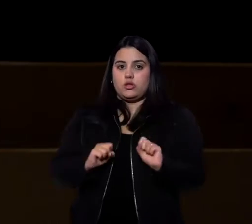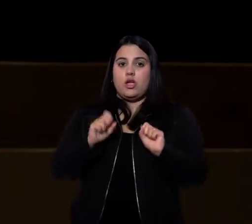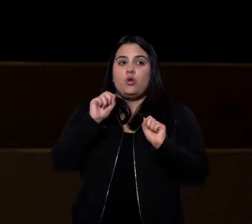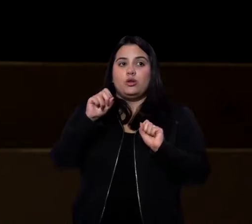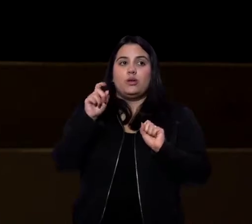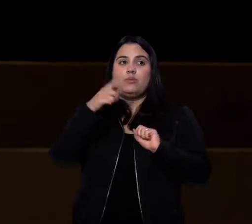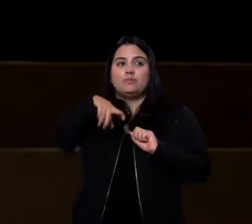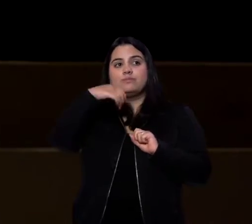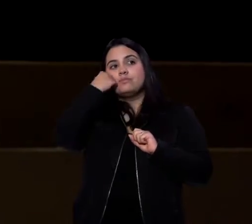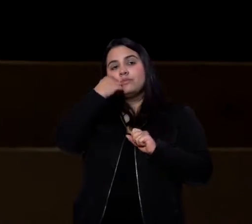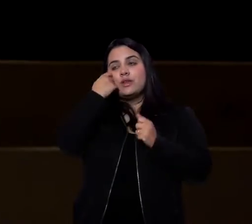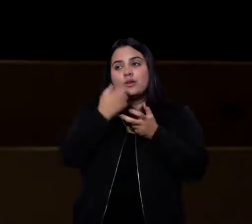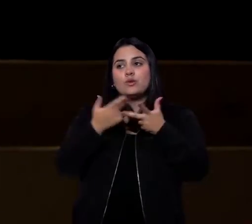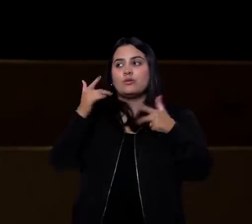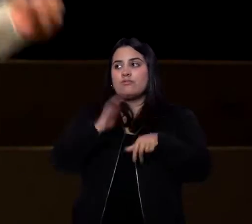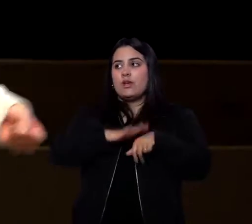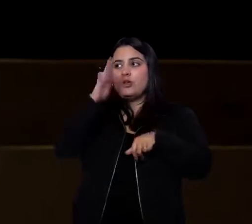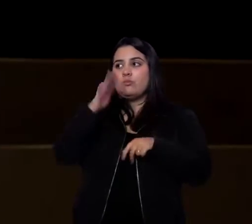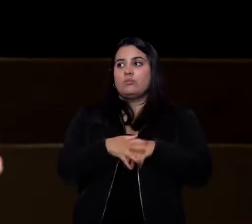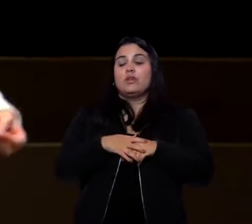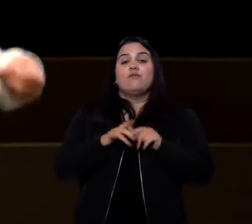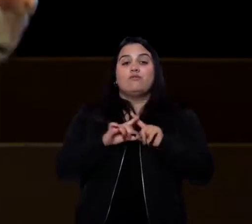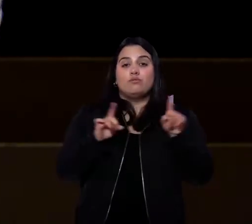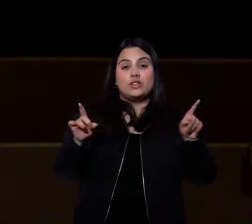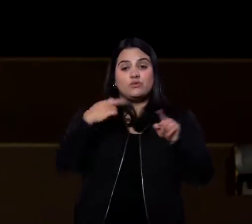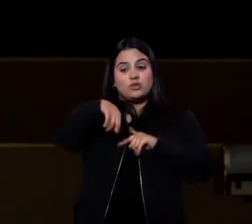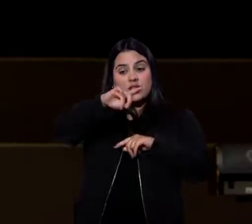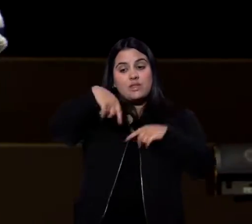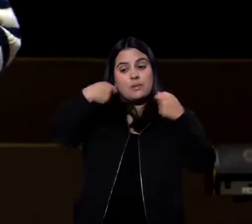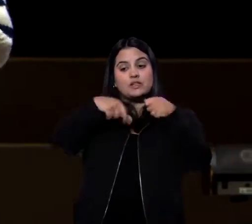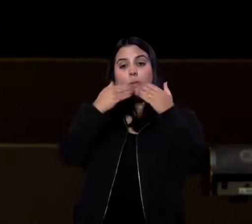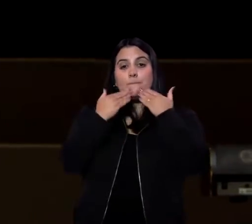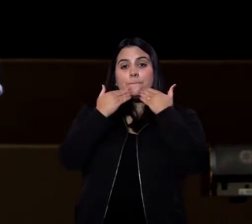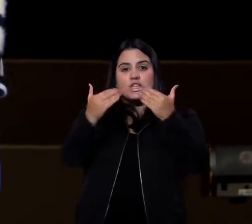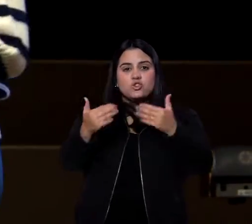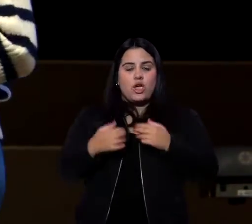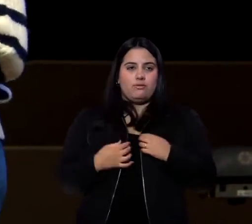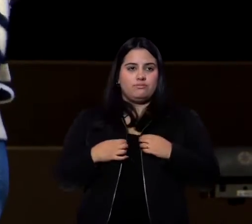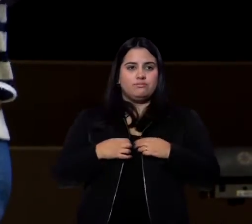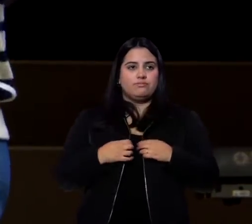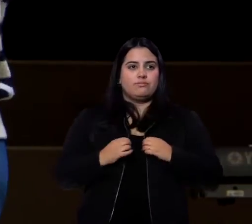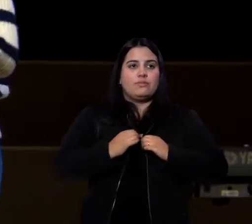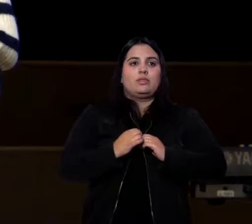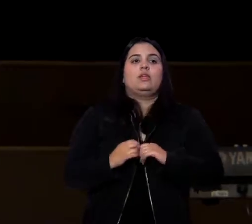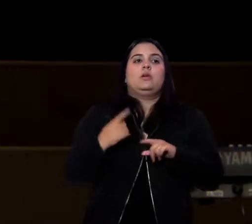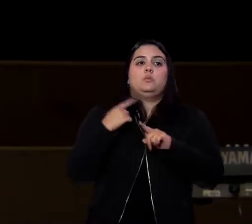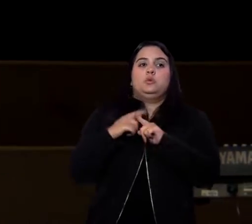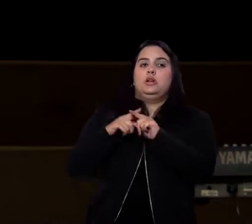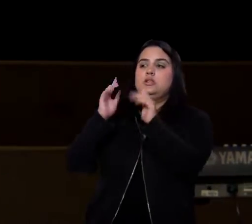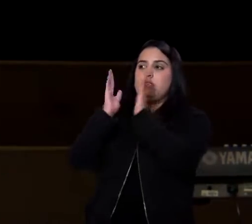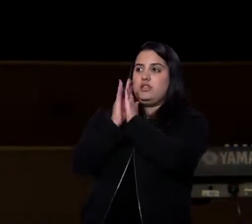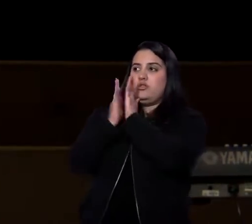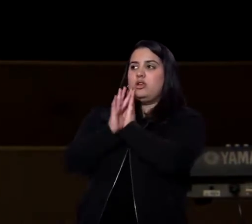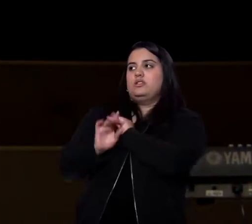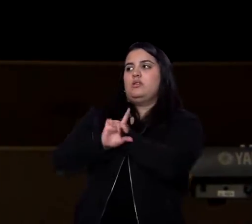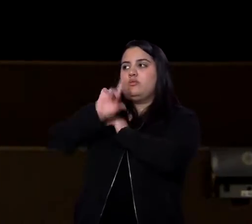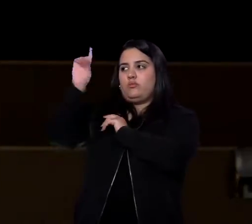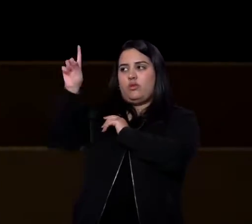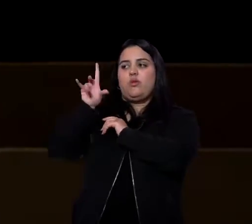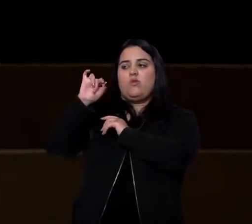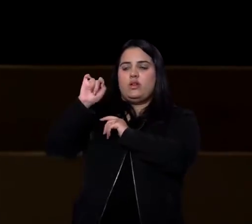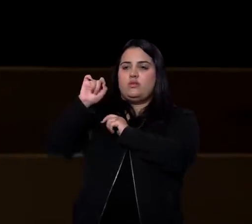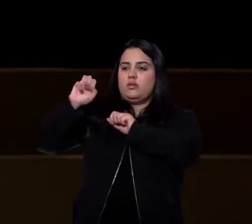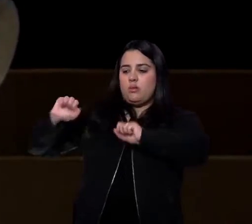coisas maiores. Basta você pedir, porque nessa oração, com certeza, Deus vai ser glorificado. Quando a